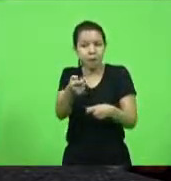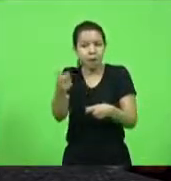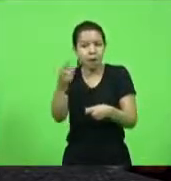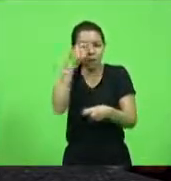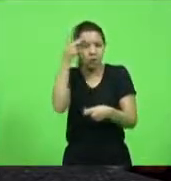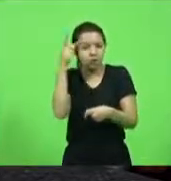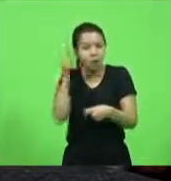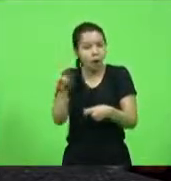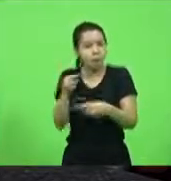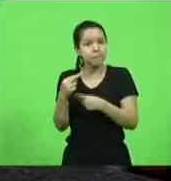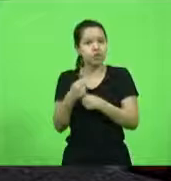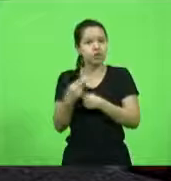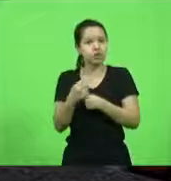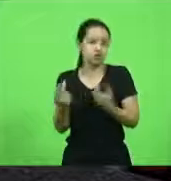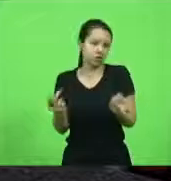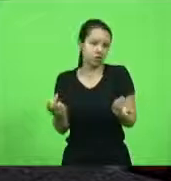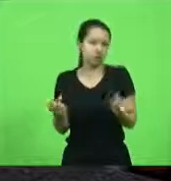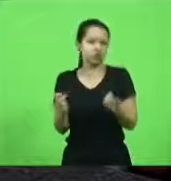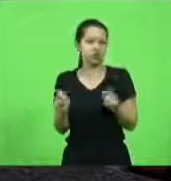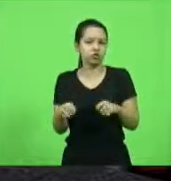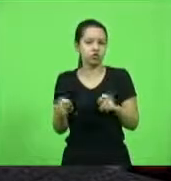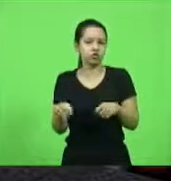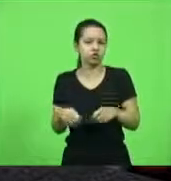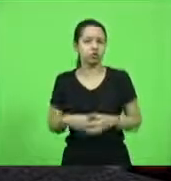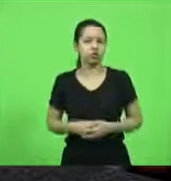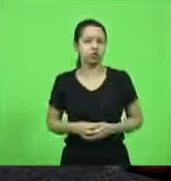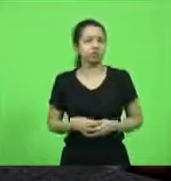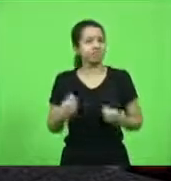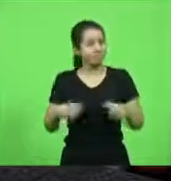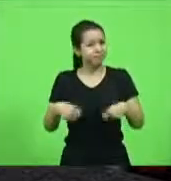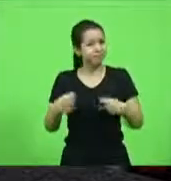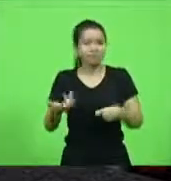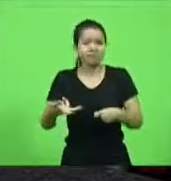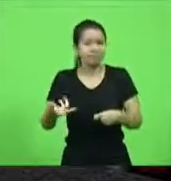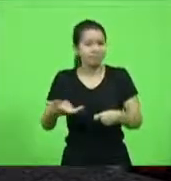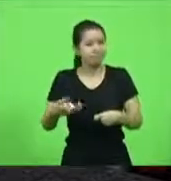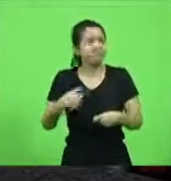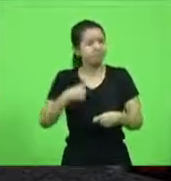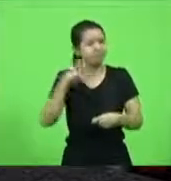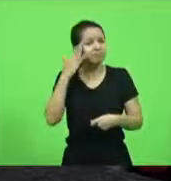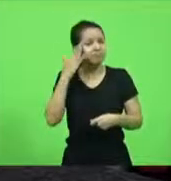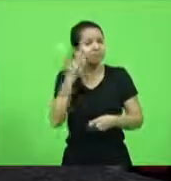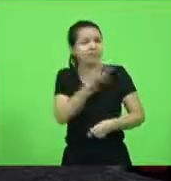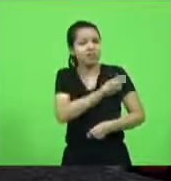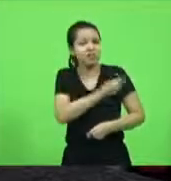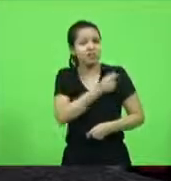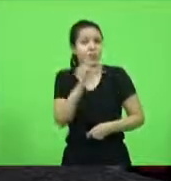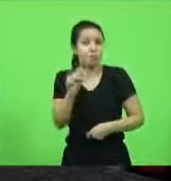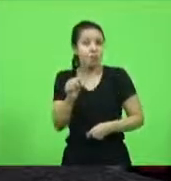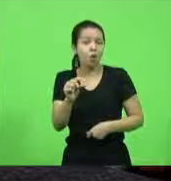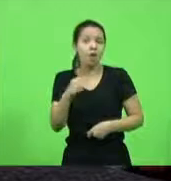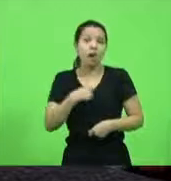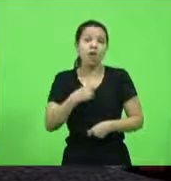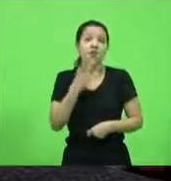É preciso agilidade, eu sei que tem pouca vacina, eu estou referindo às que vieram.